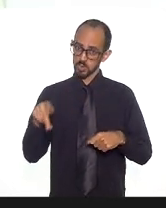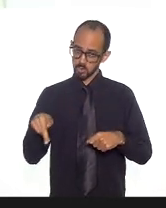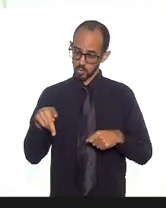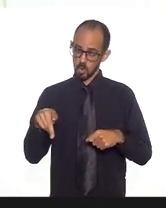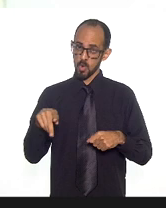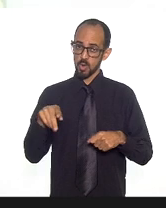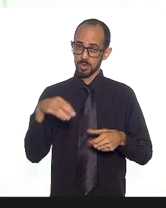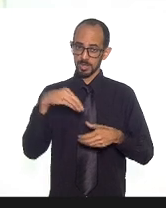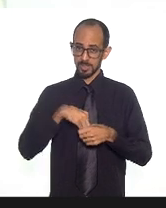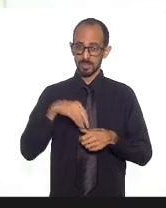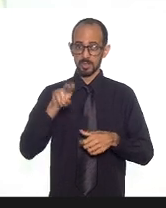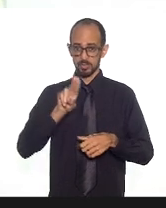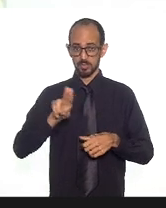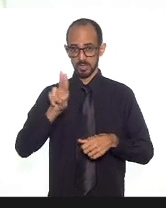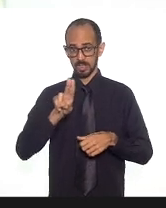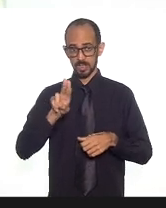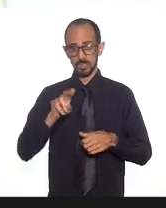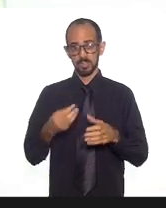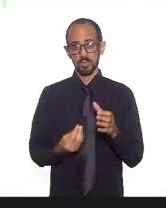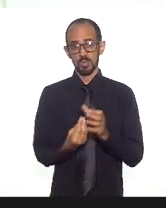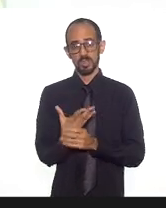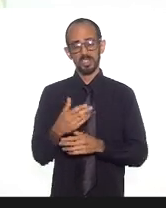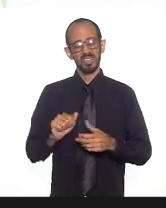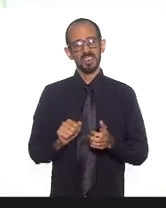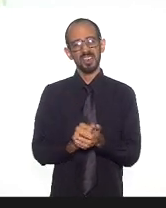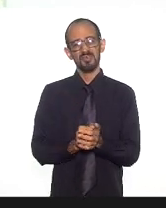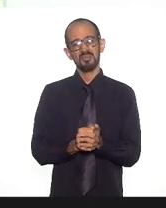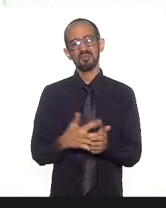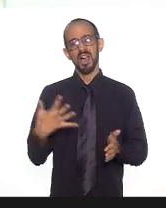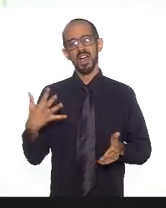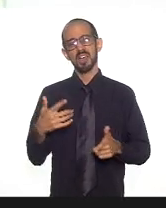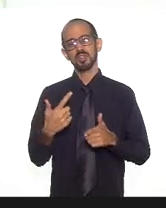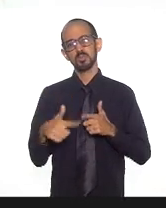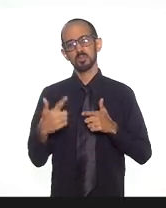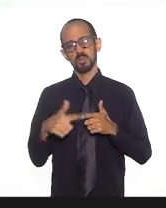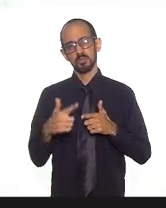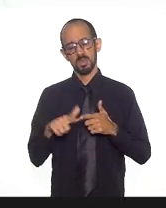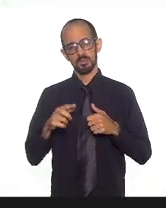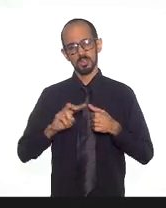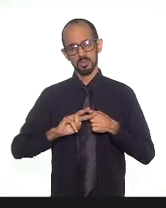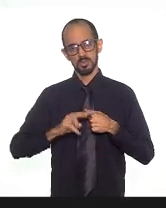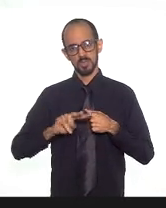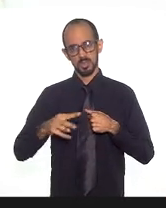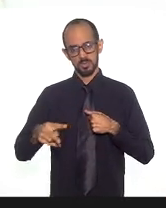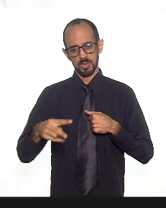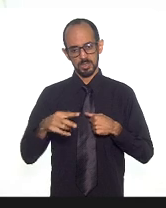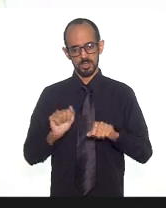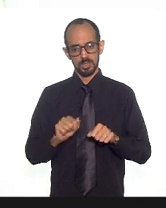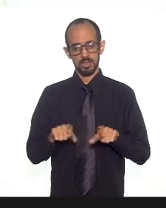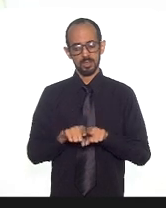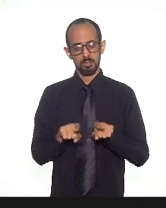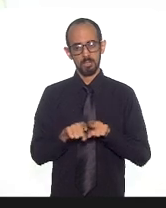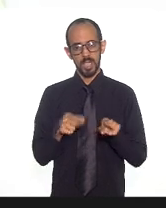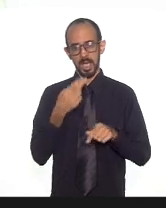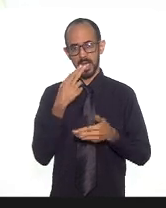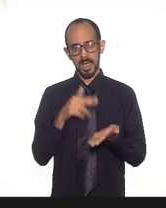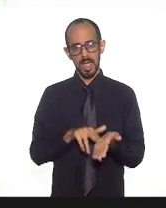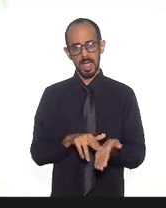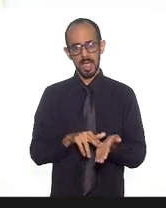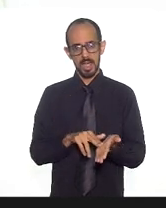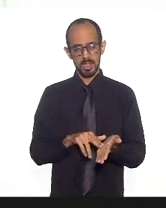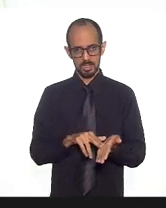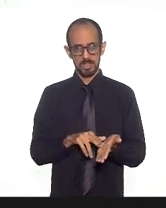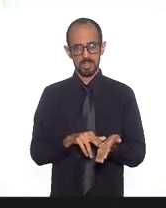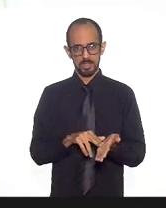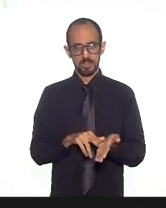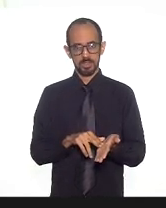cargos. Isso tem gerado uma série de problemas, uma série de consequências. Cito a carta aberta dos coordenadores de curso, que foi amplamente divulgada,